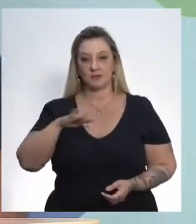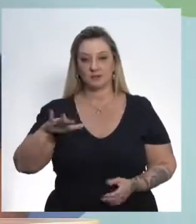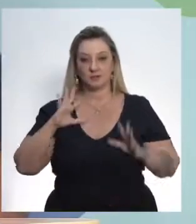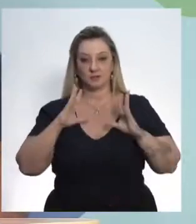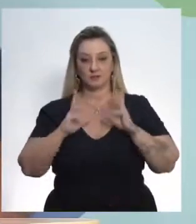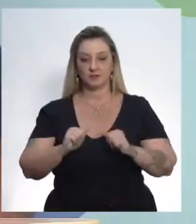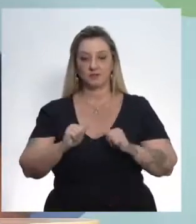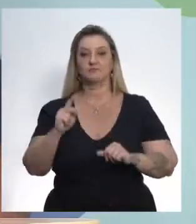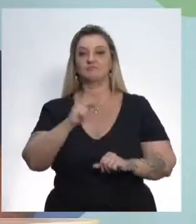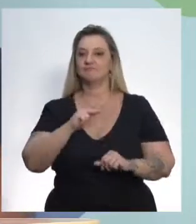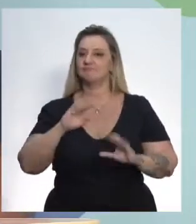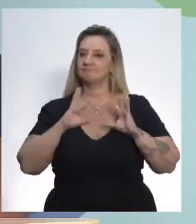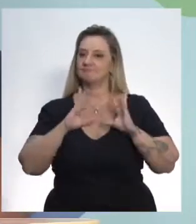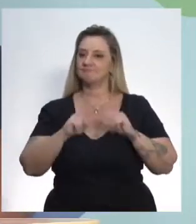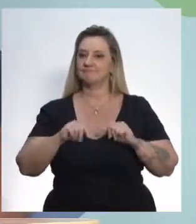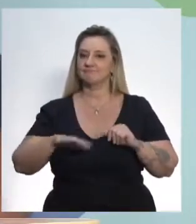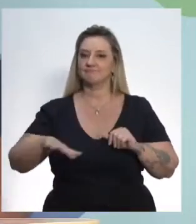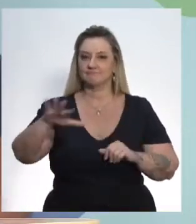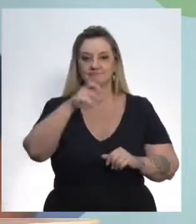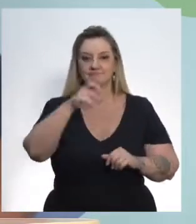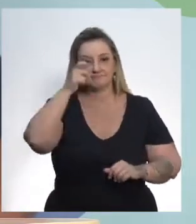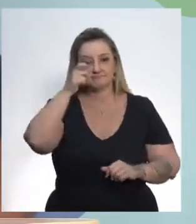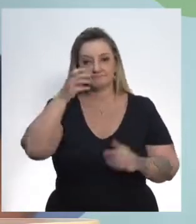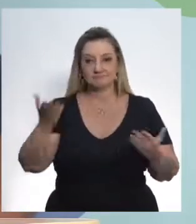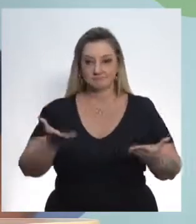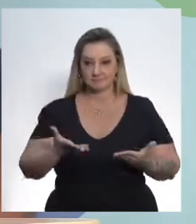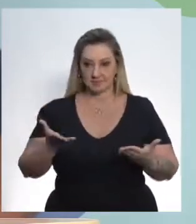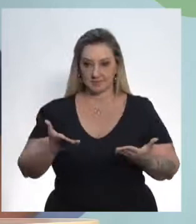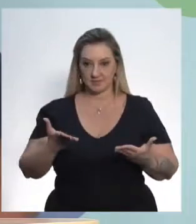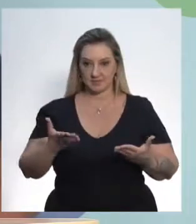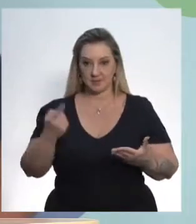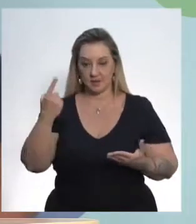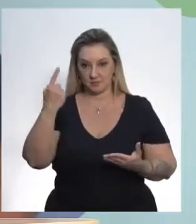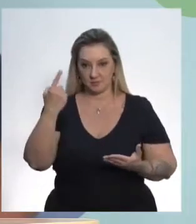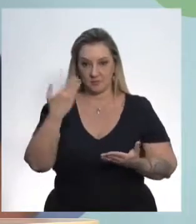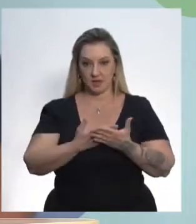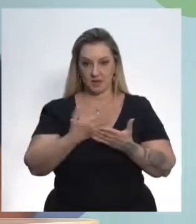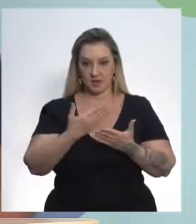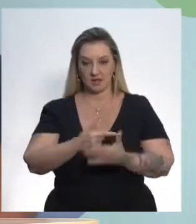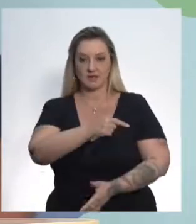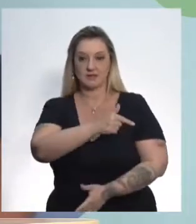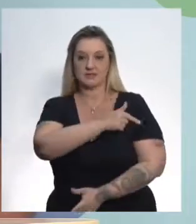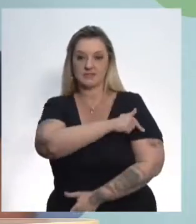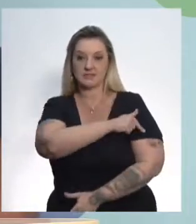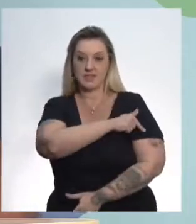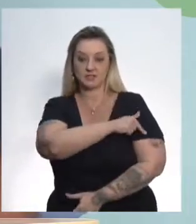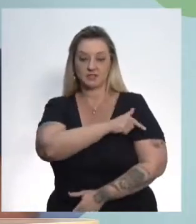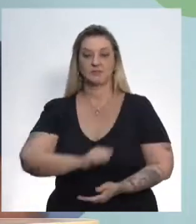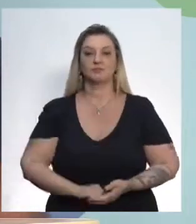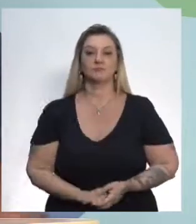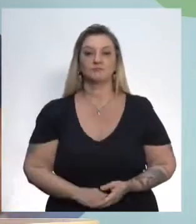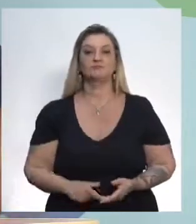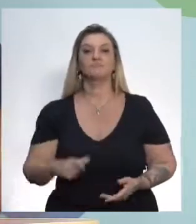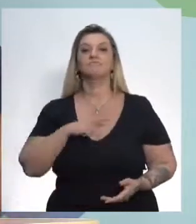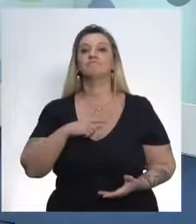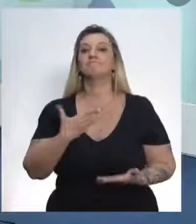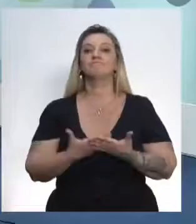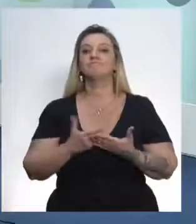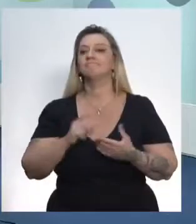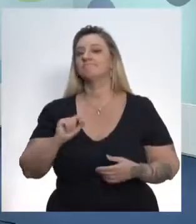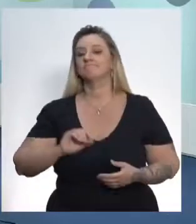aluna, professor e a todos que estão nos acompanhando a mais uma aula aqui para o 7º ano. O que nós vamos ter agora,